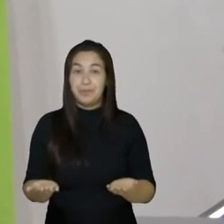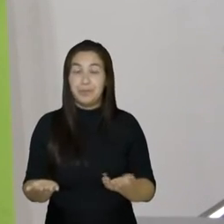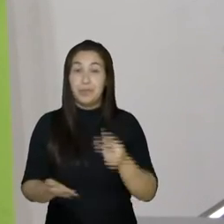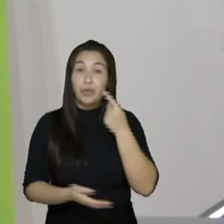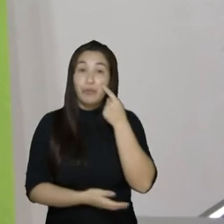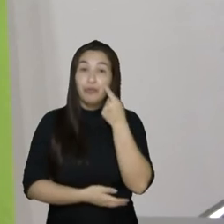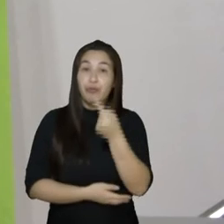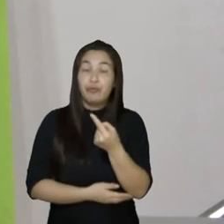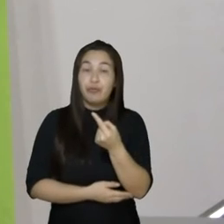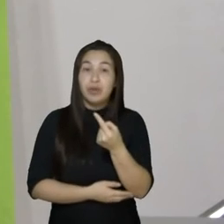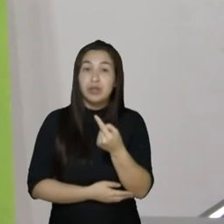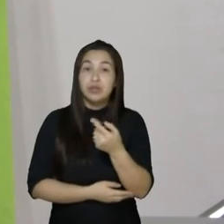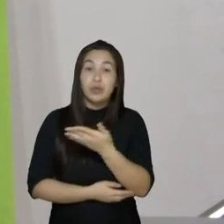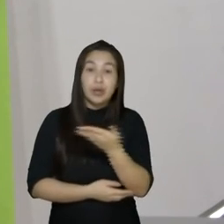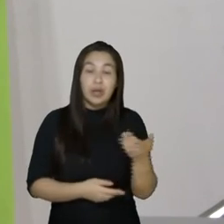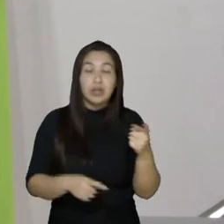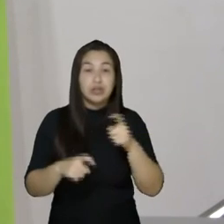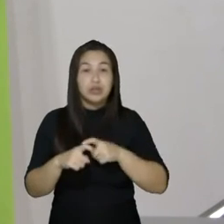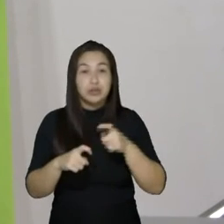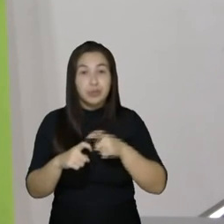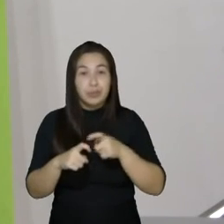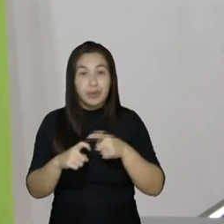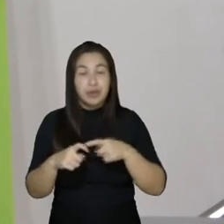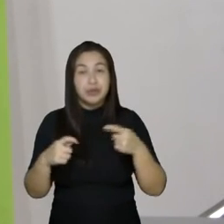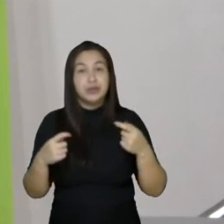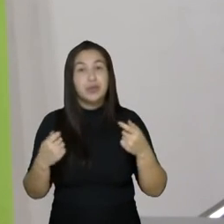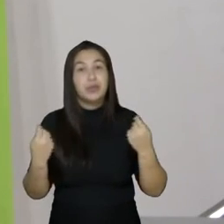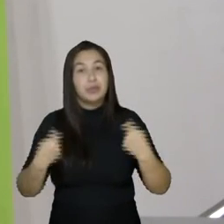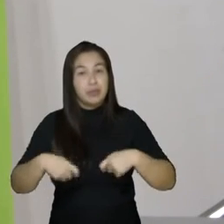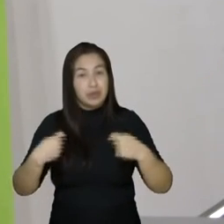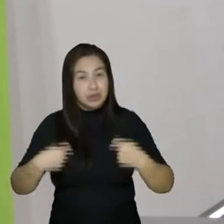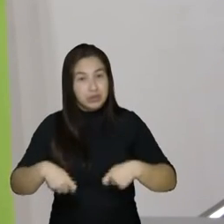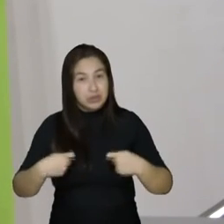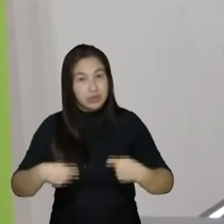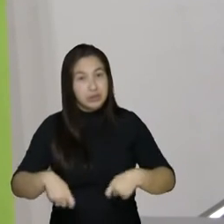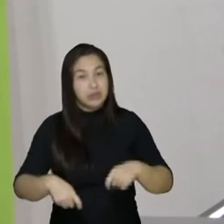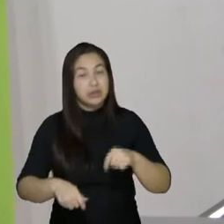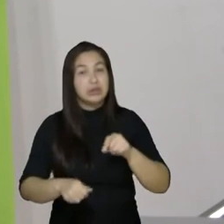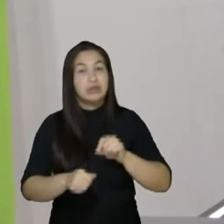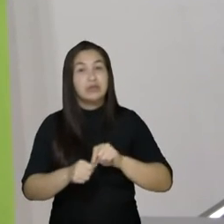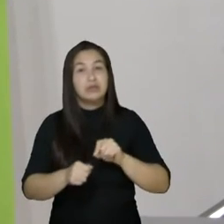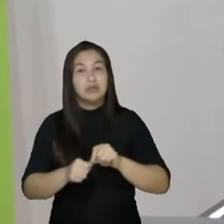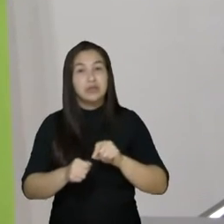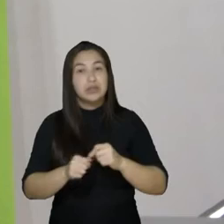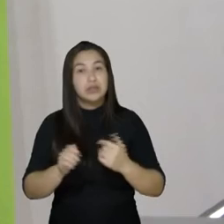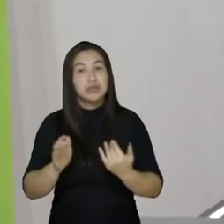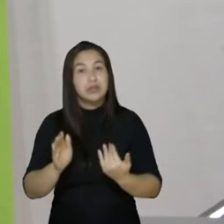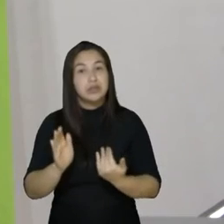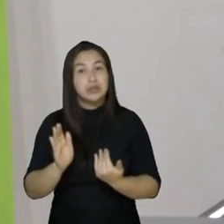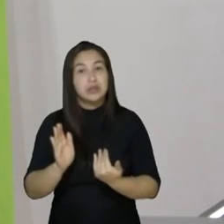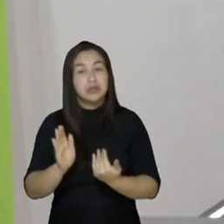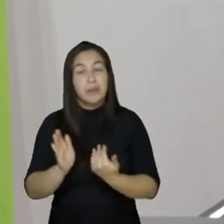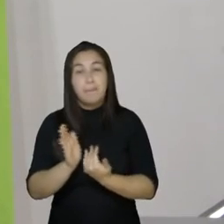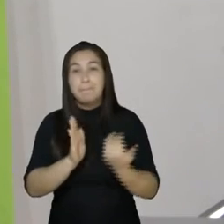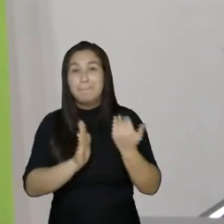vejo que os médicos têm, sim, que fazer, além da sua